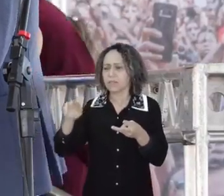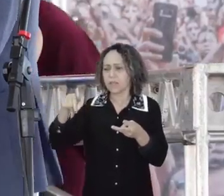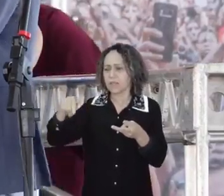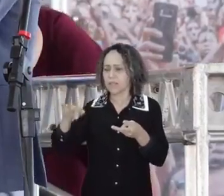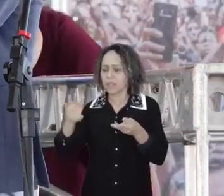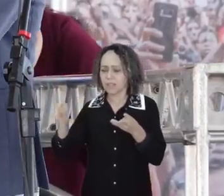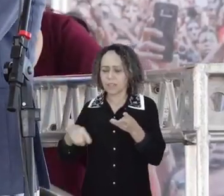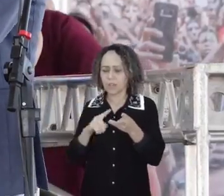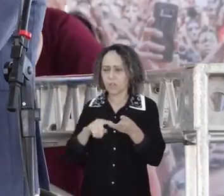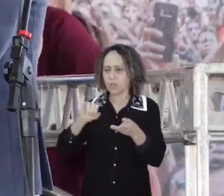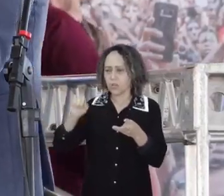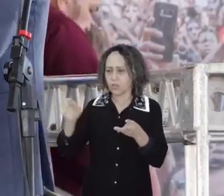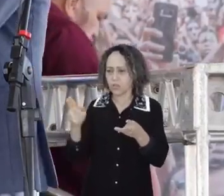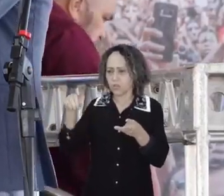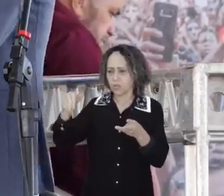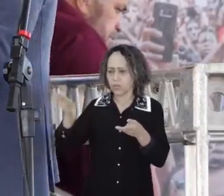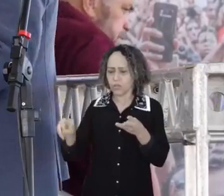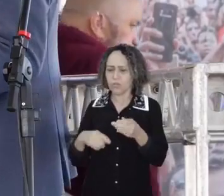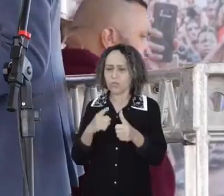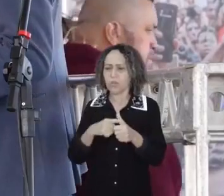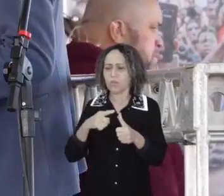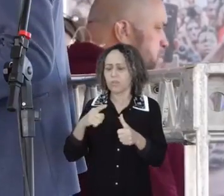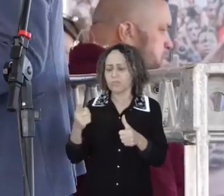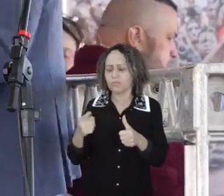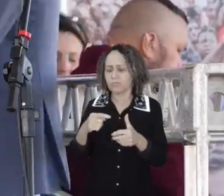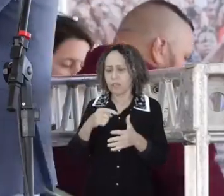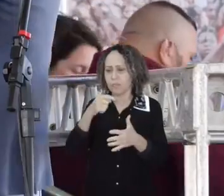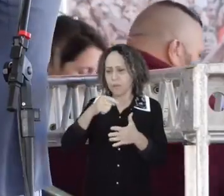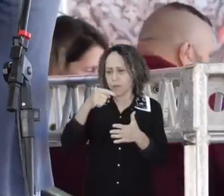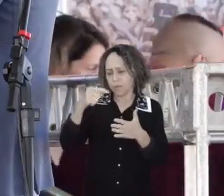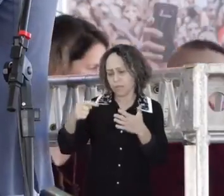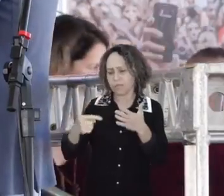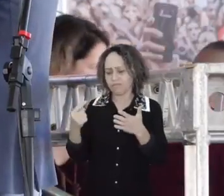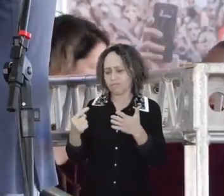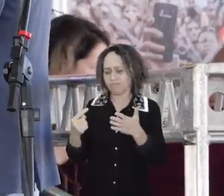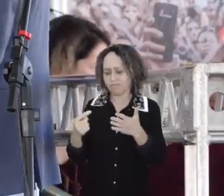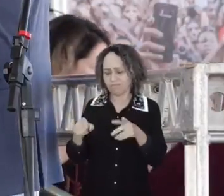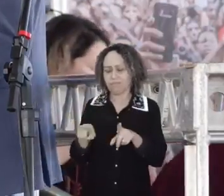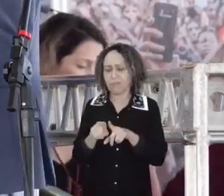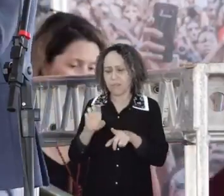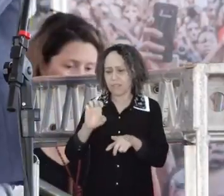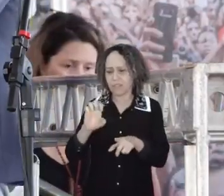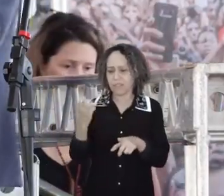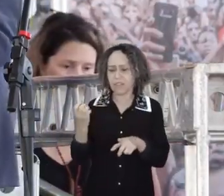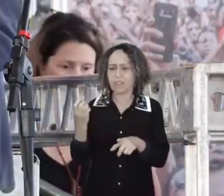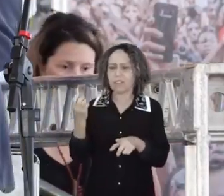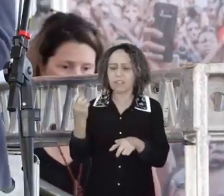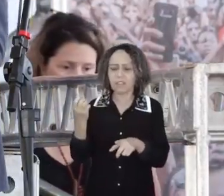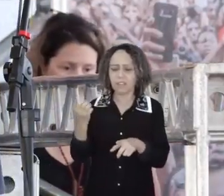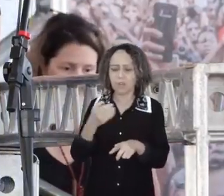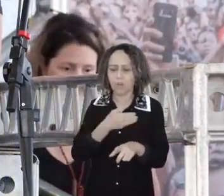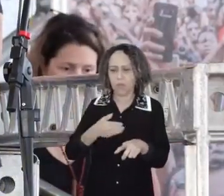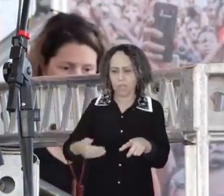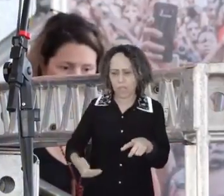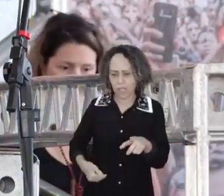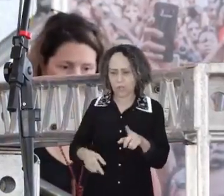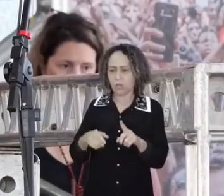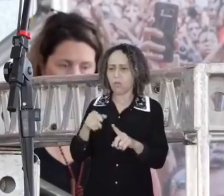doutor Jean e o ex-governador Fernando Pimentel. Muito obrigado a presença de vocês, obrigado por estarem